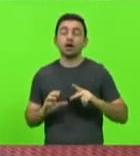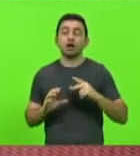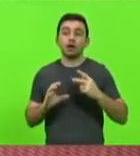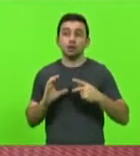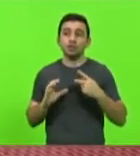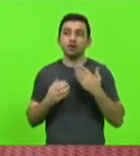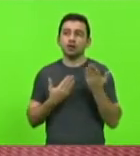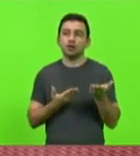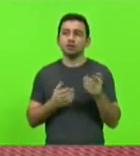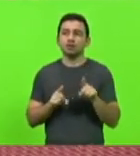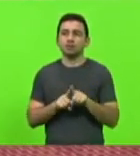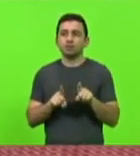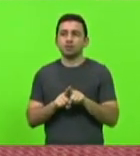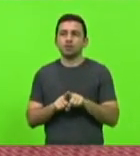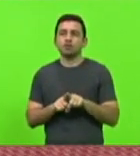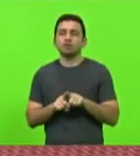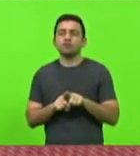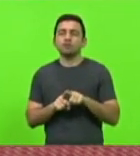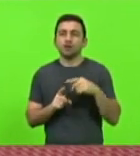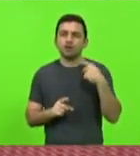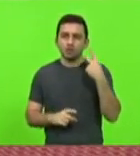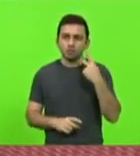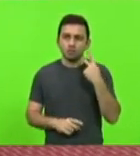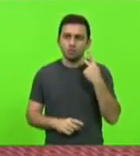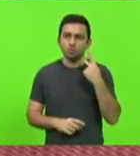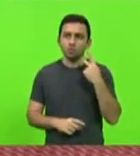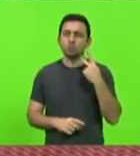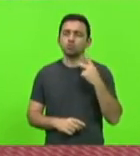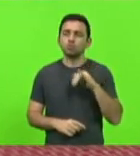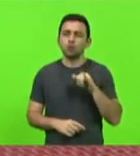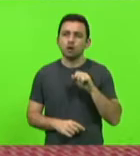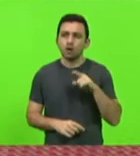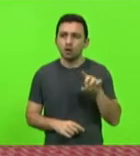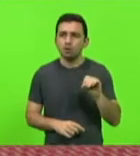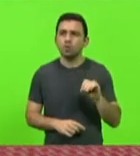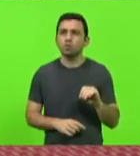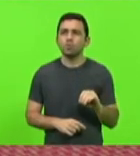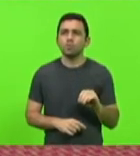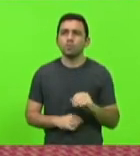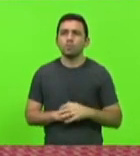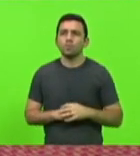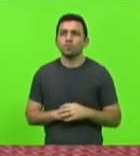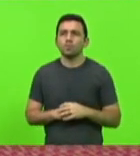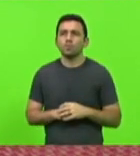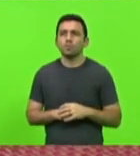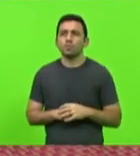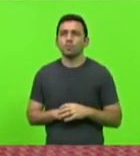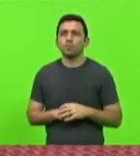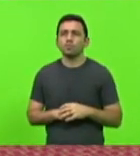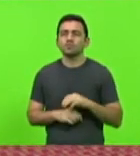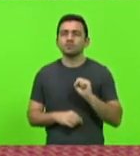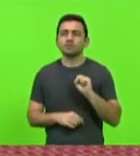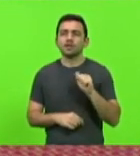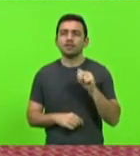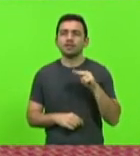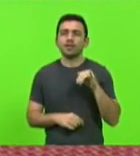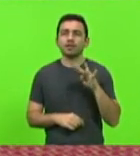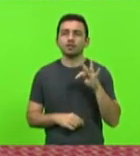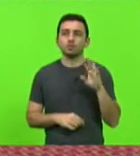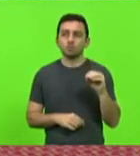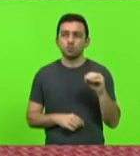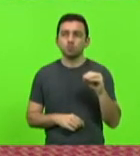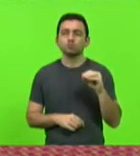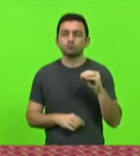Nils, vereador, João Sioni Alves, o Sanato Varmelin,